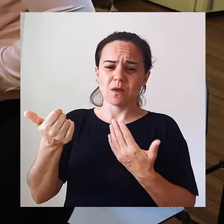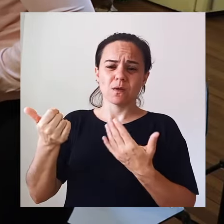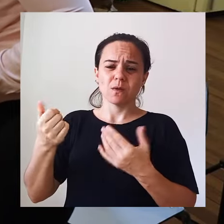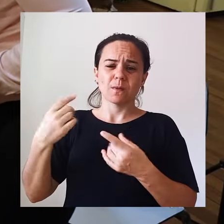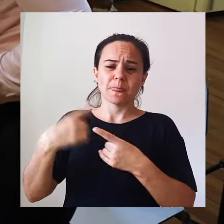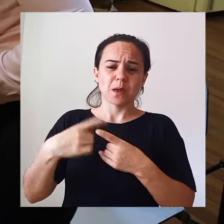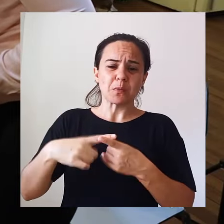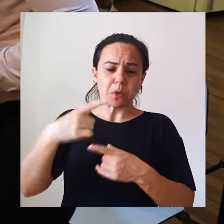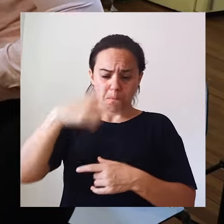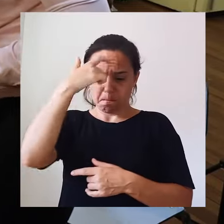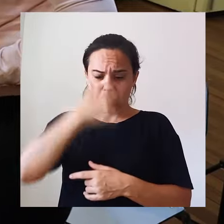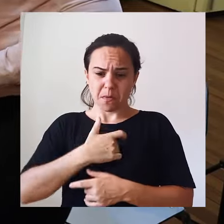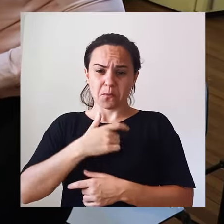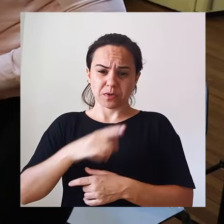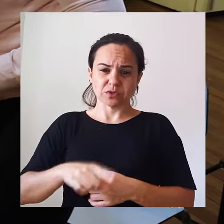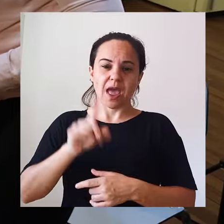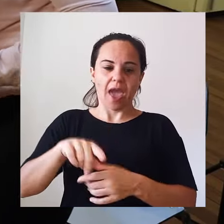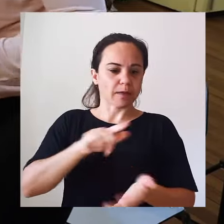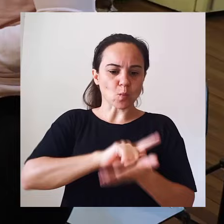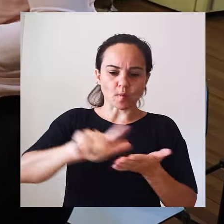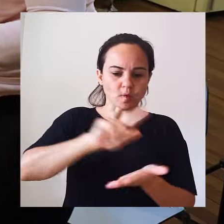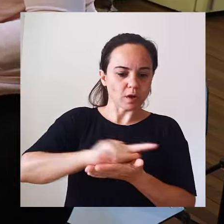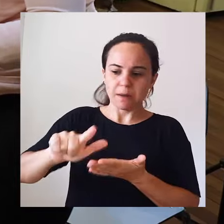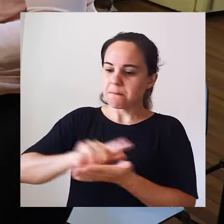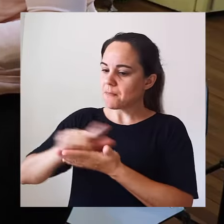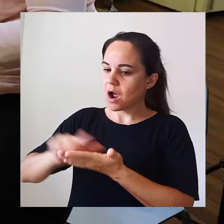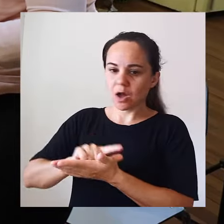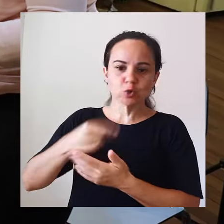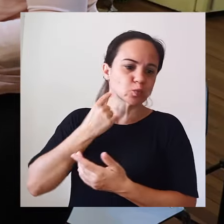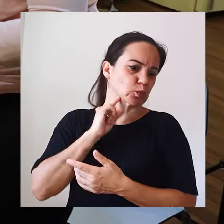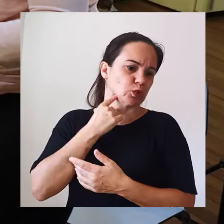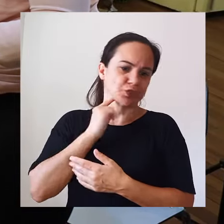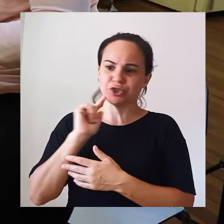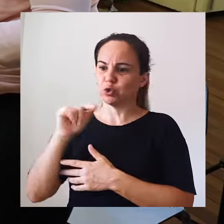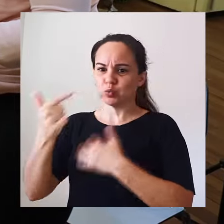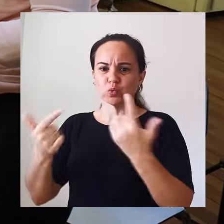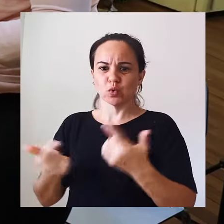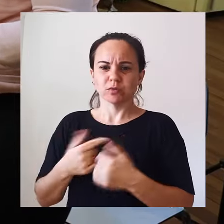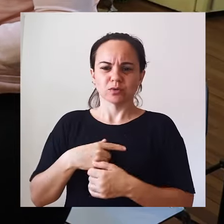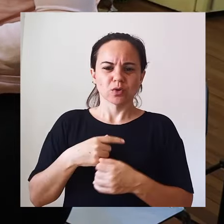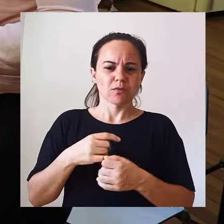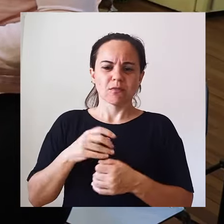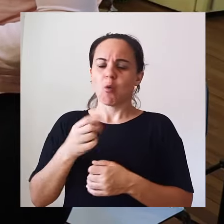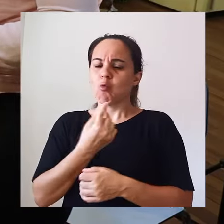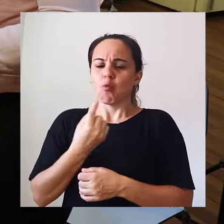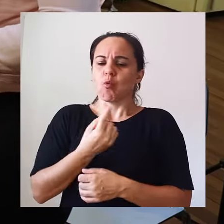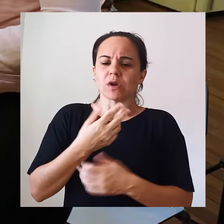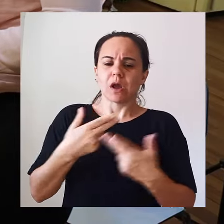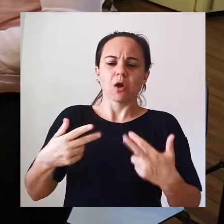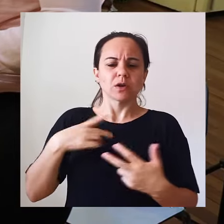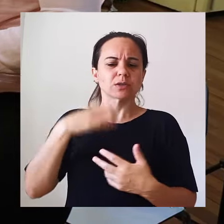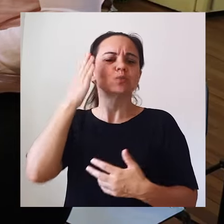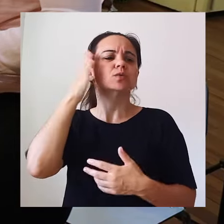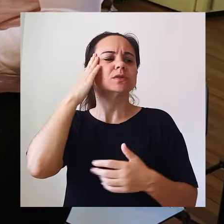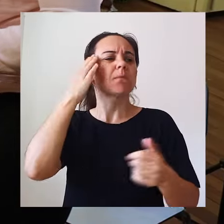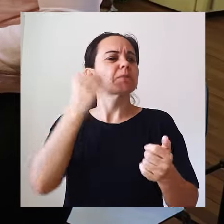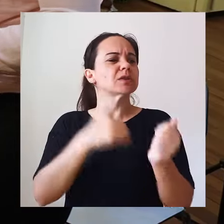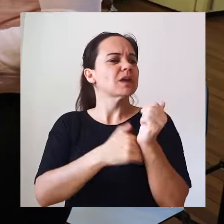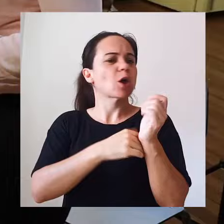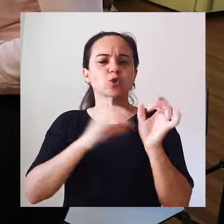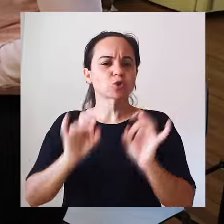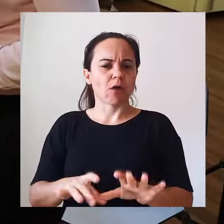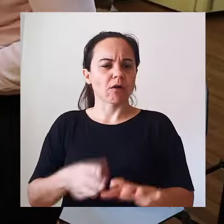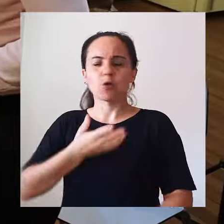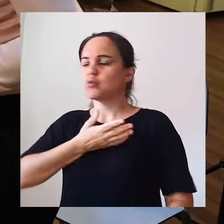dos outros? A única coisa que eu tinha de interessante era isso, eu sabia o segredo. Não quero mais fazer essa novela, não